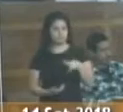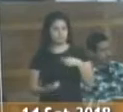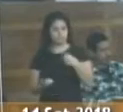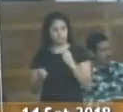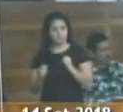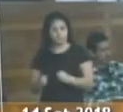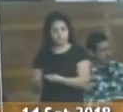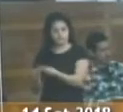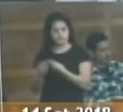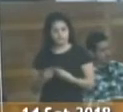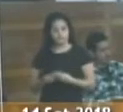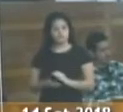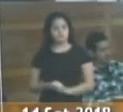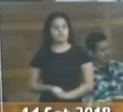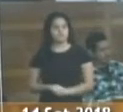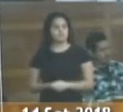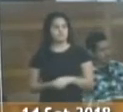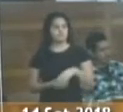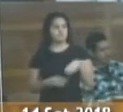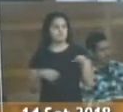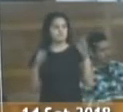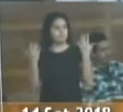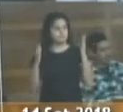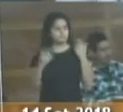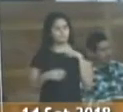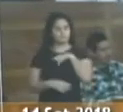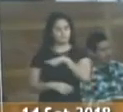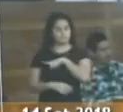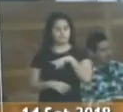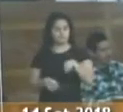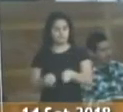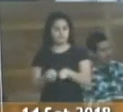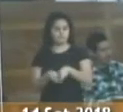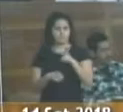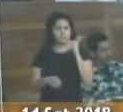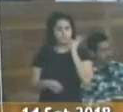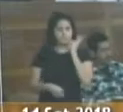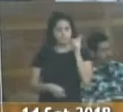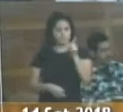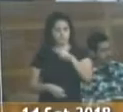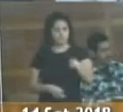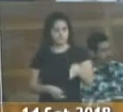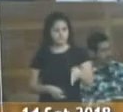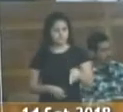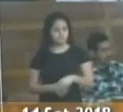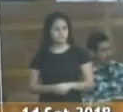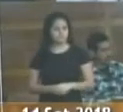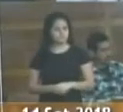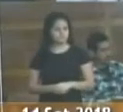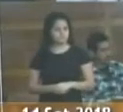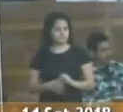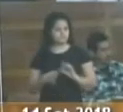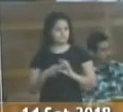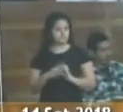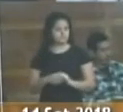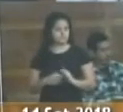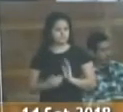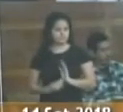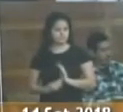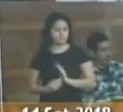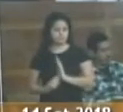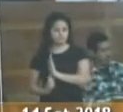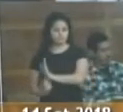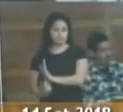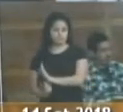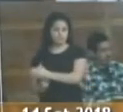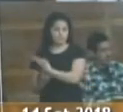oportunidade, parabenizando o senhor e o vereador presidente da Câmara, José Augusto, que nos deu todo o apoio,